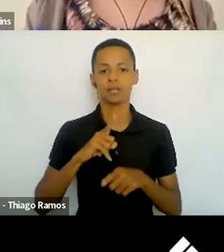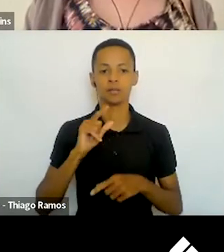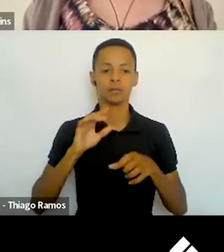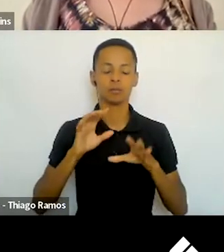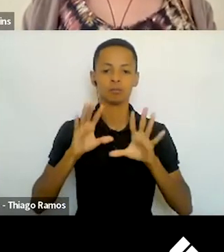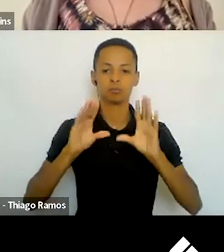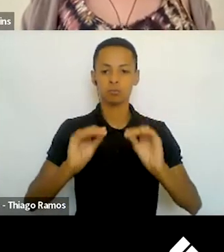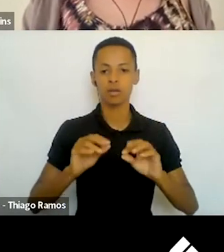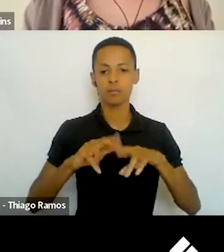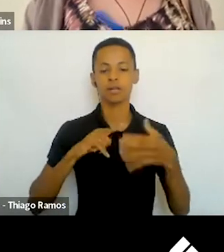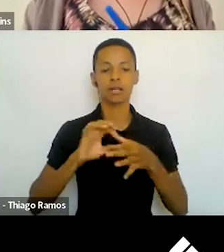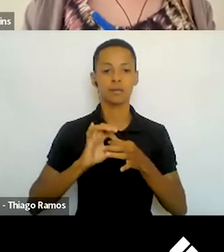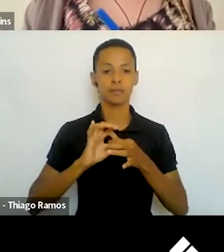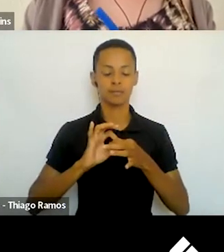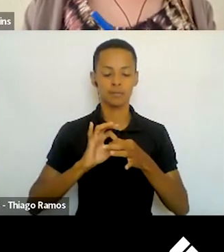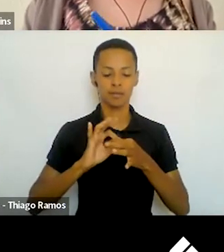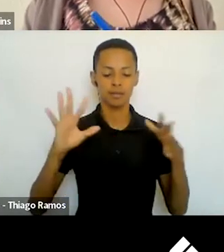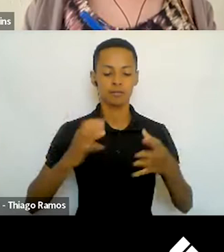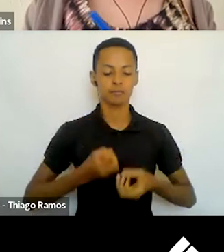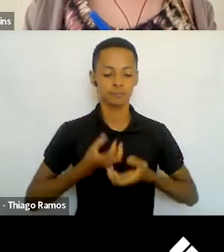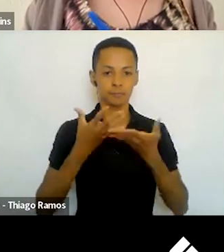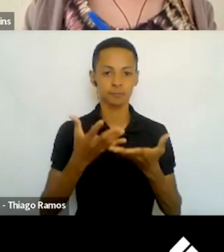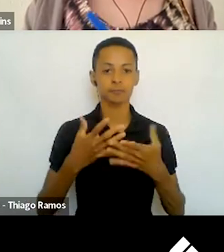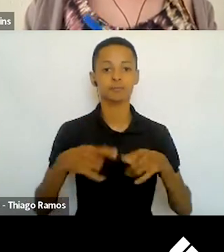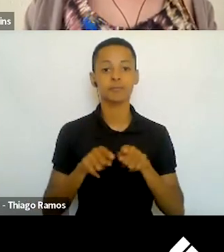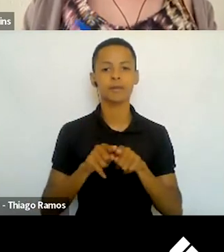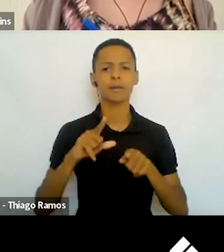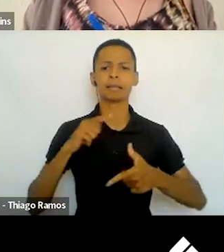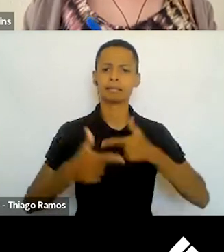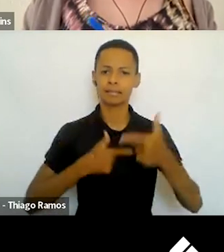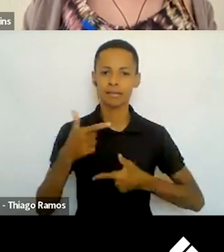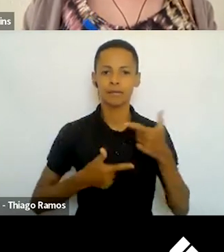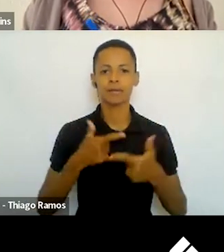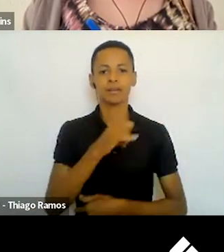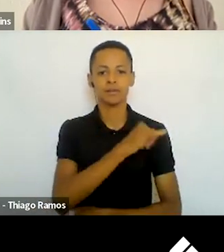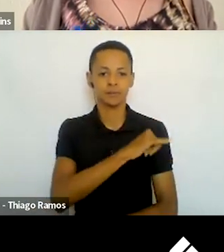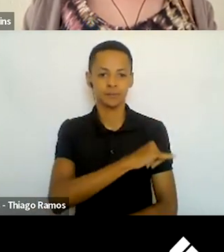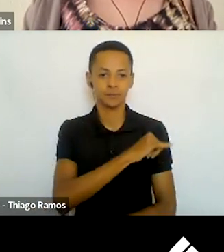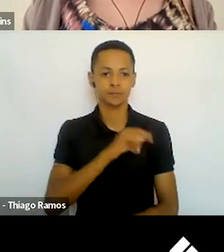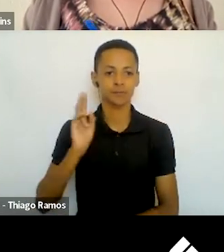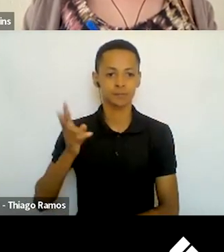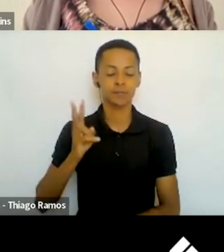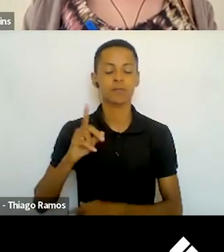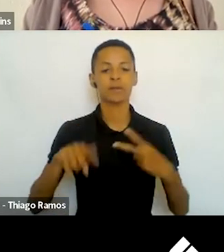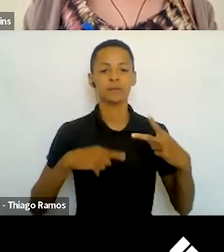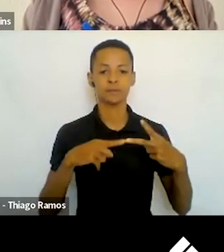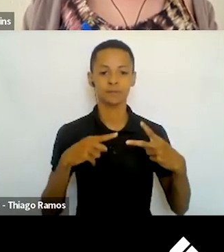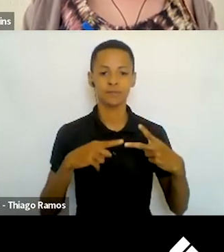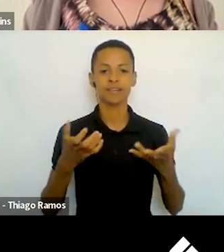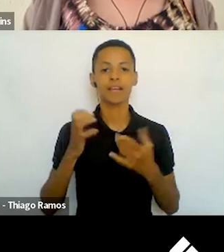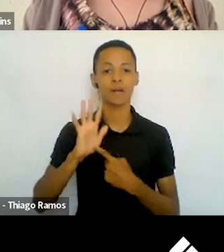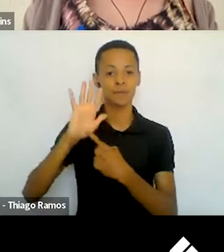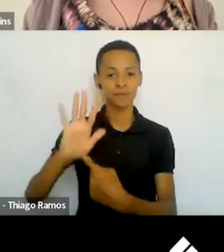na Favela de Maré. Então, trabalha muito sobre Rio de Janeiro. Em segundo lugar, gostaria de apresentar a